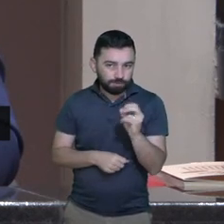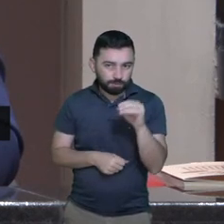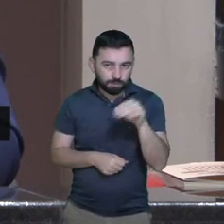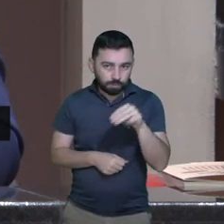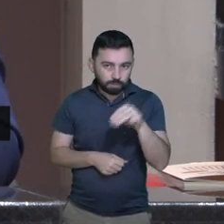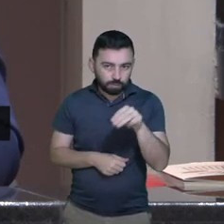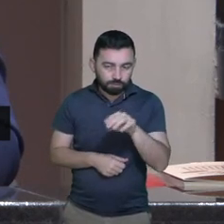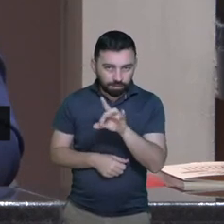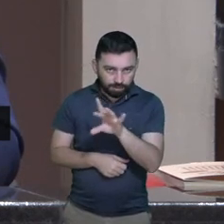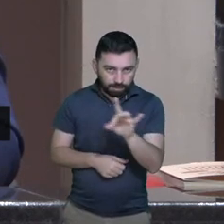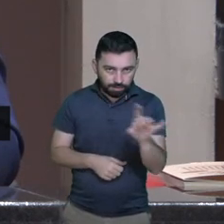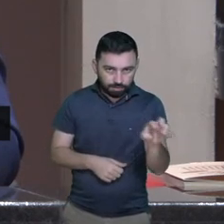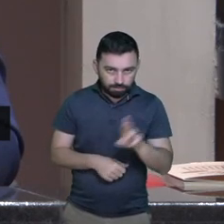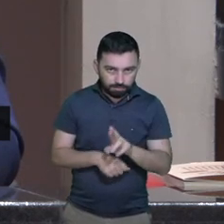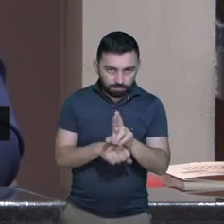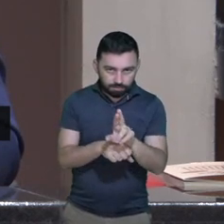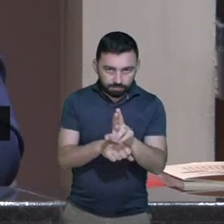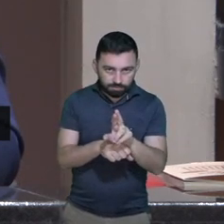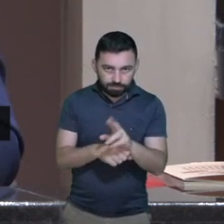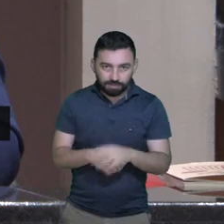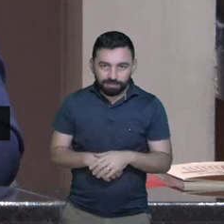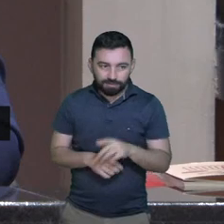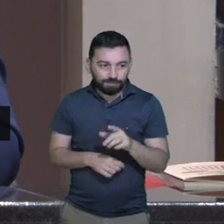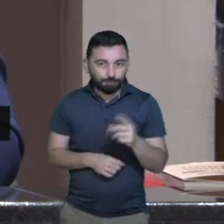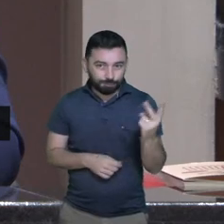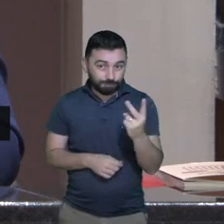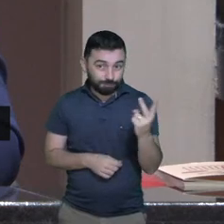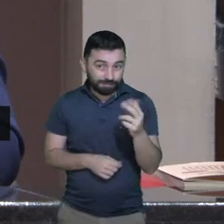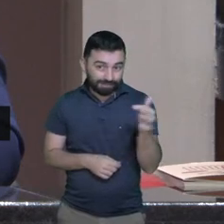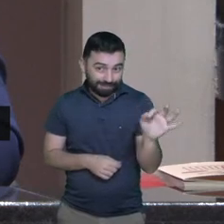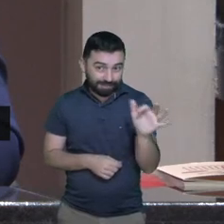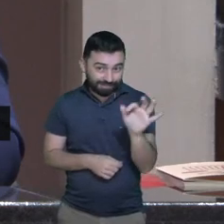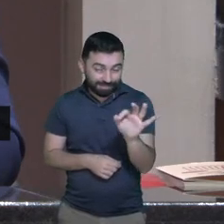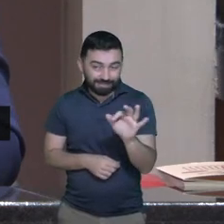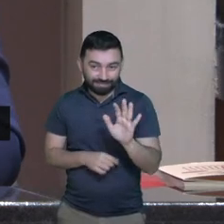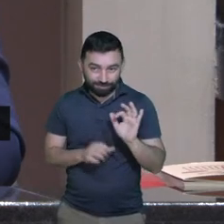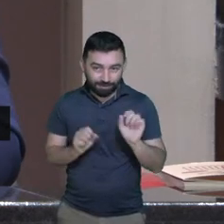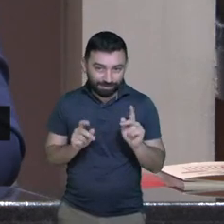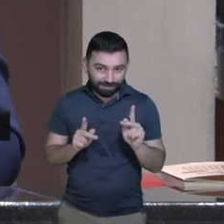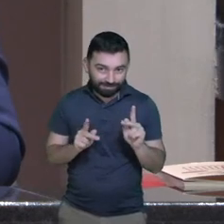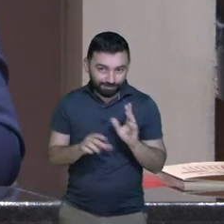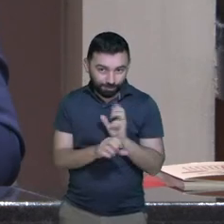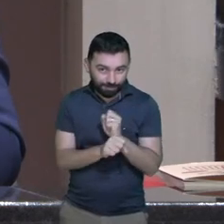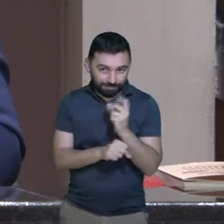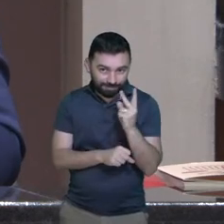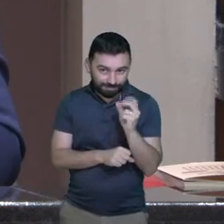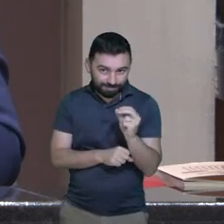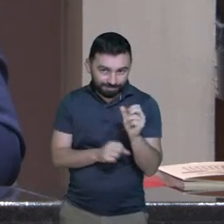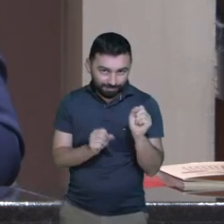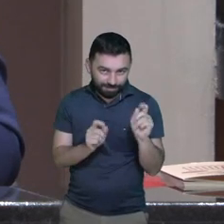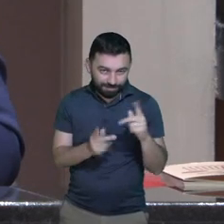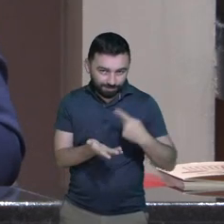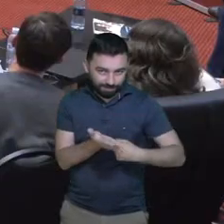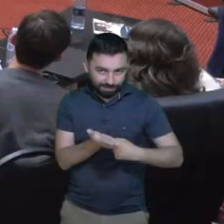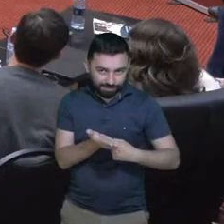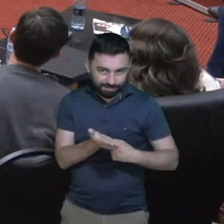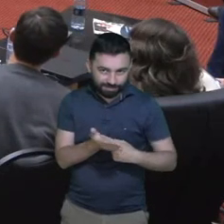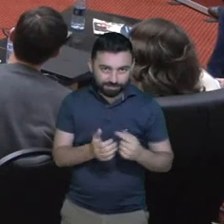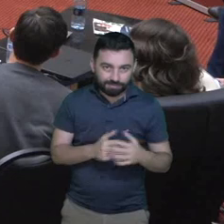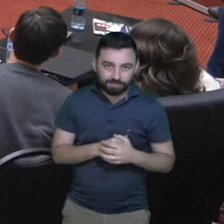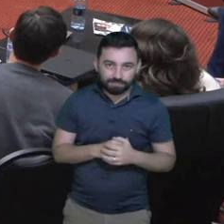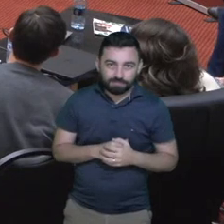representação vocês vão ter que dividir 10 e 10 tá não vai ser 20 cada um combinado 10 e